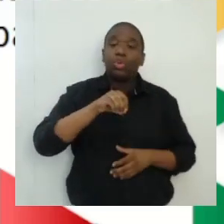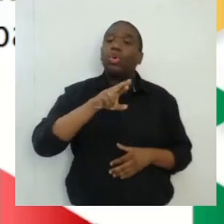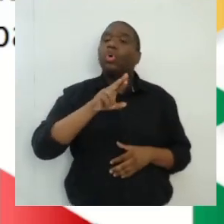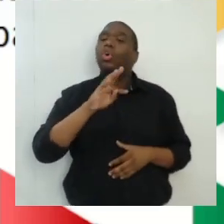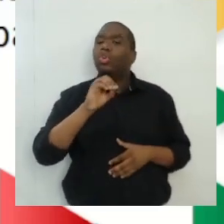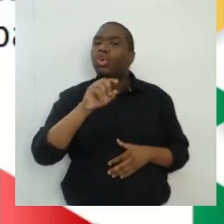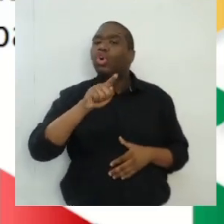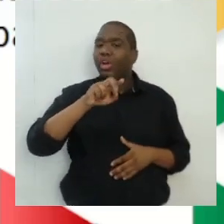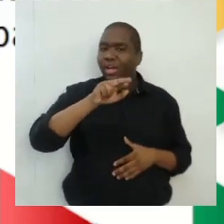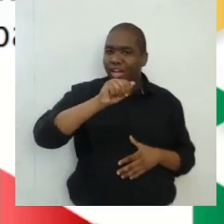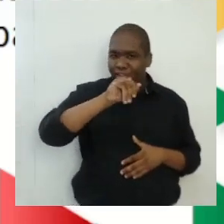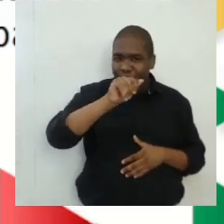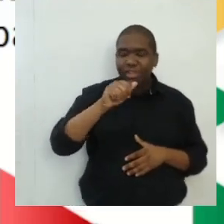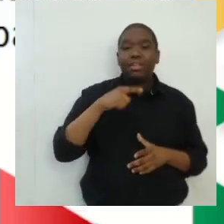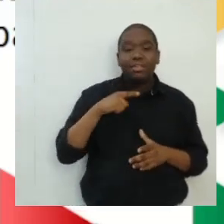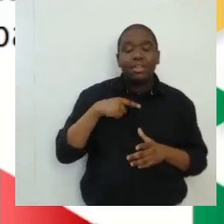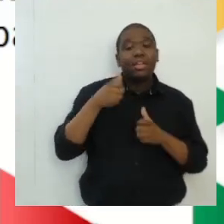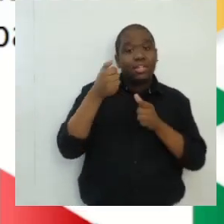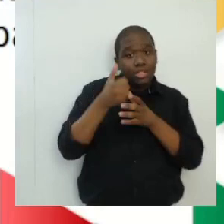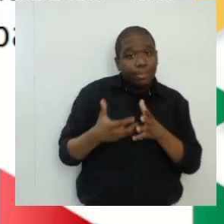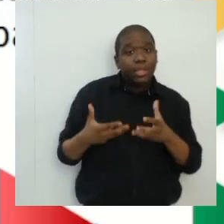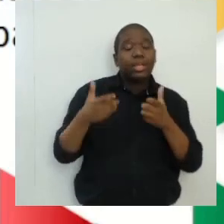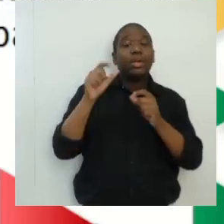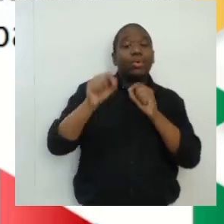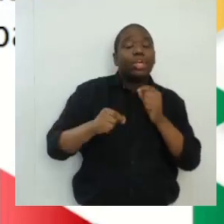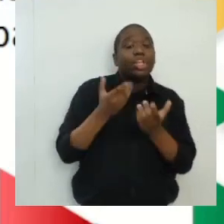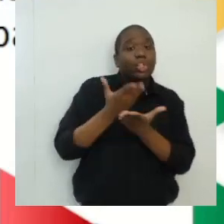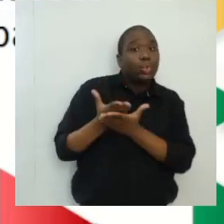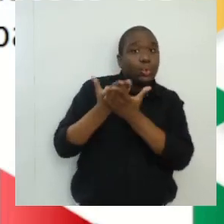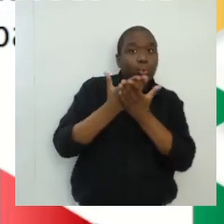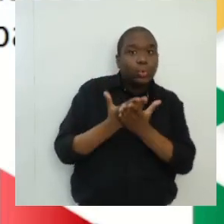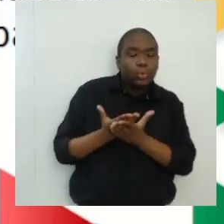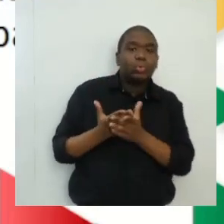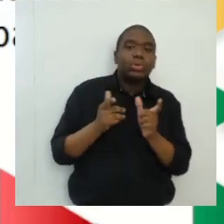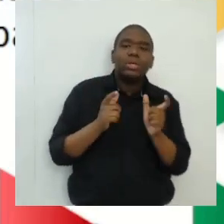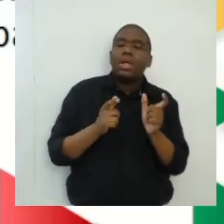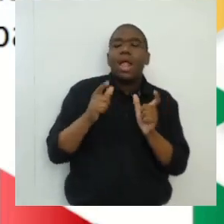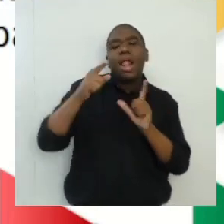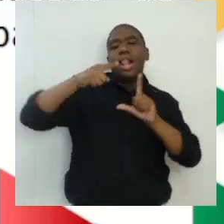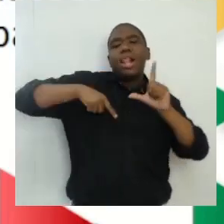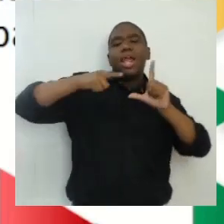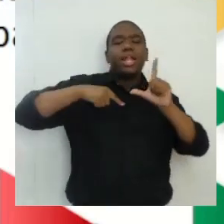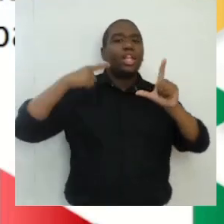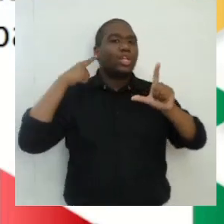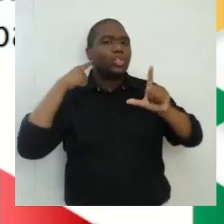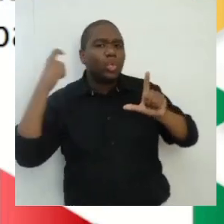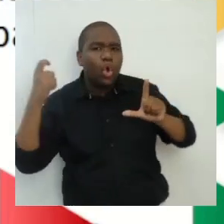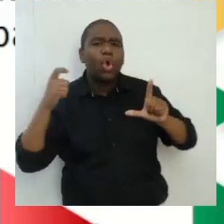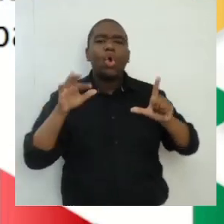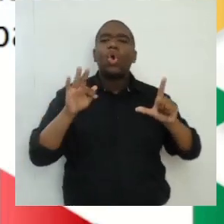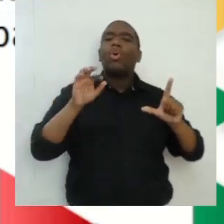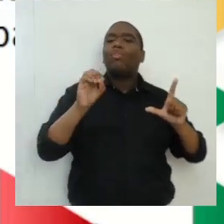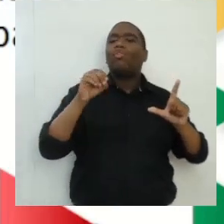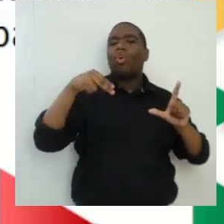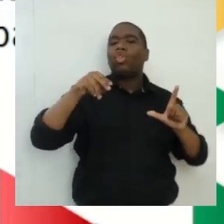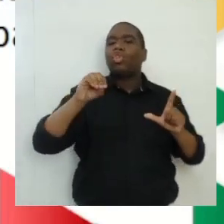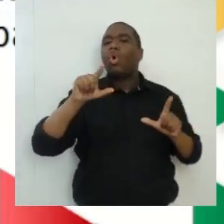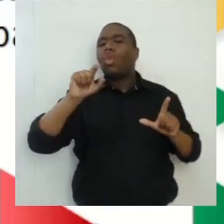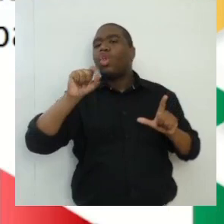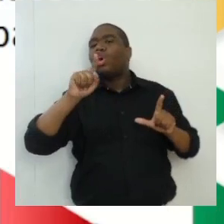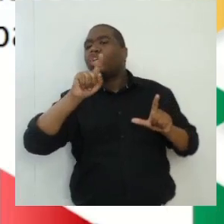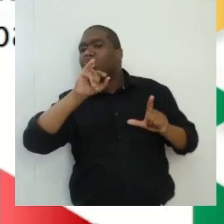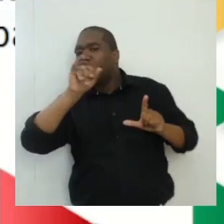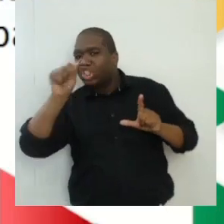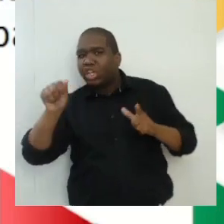a fonologia, que é o estudo dos fonemas, o som das letras, como se pronunciar em